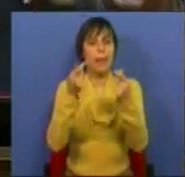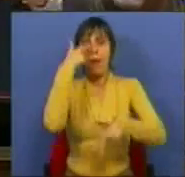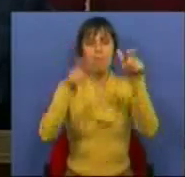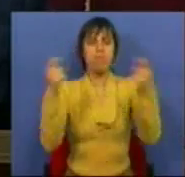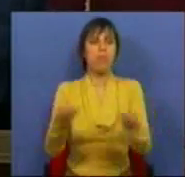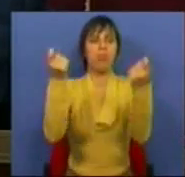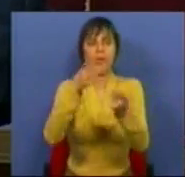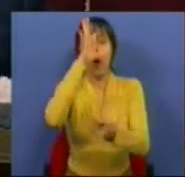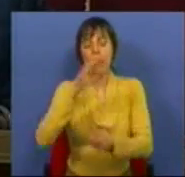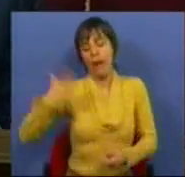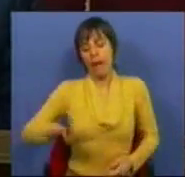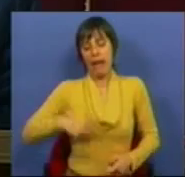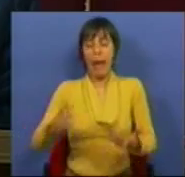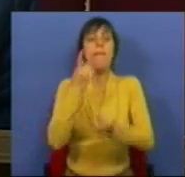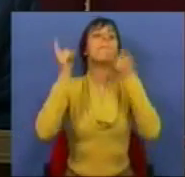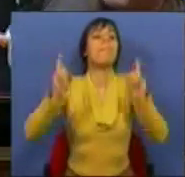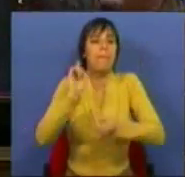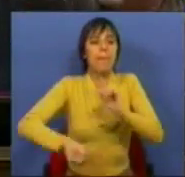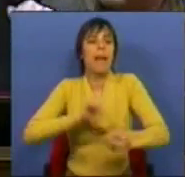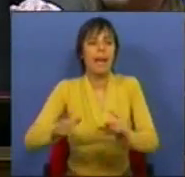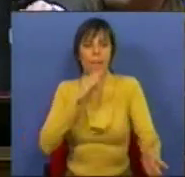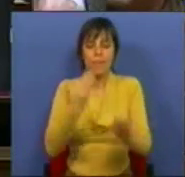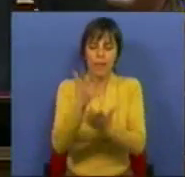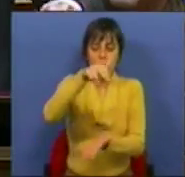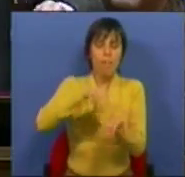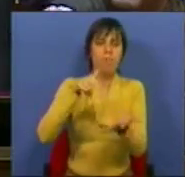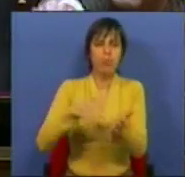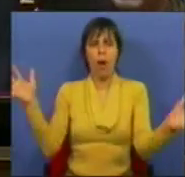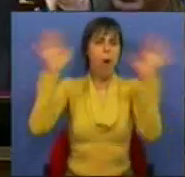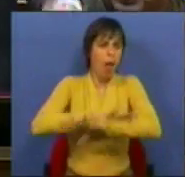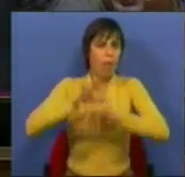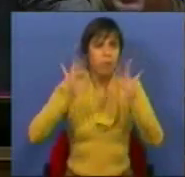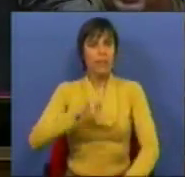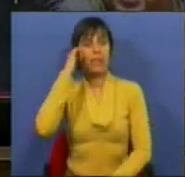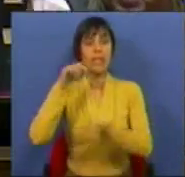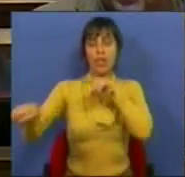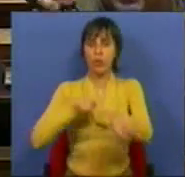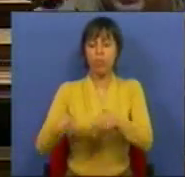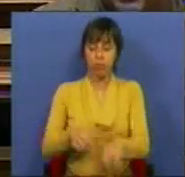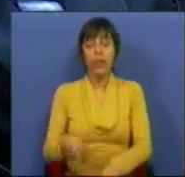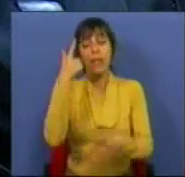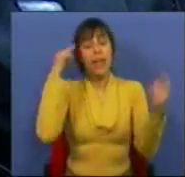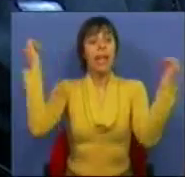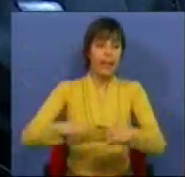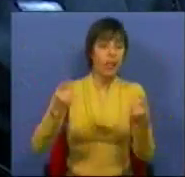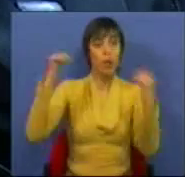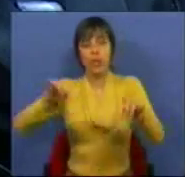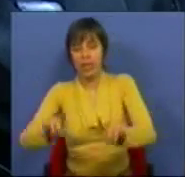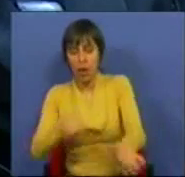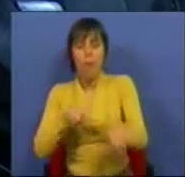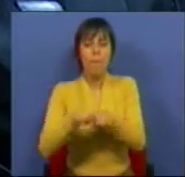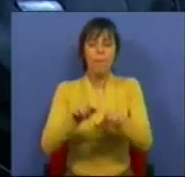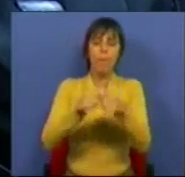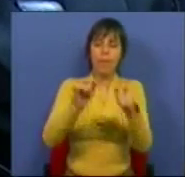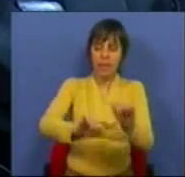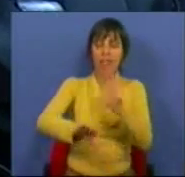populista que o Governo a pretende. Para quê? Para cimentar uma posição artificial de crise política. Entendam-se e desentendam-se com os partidos da